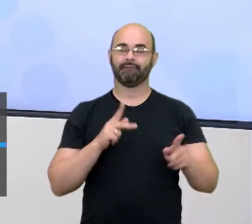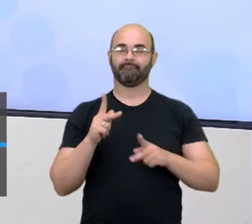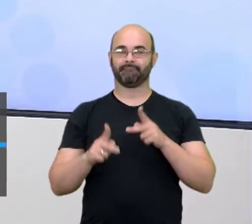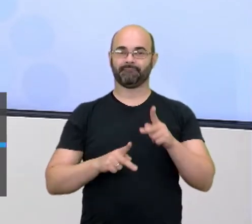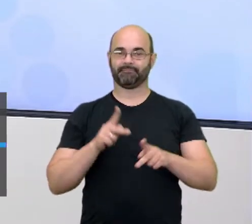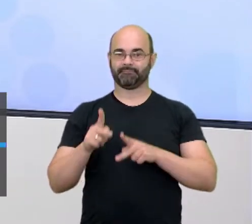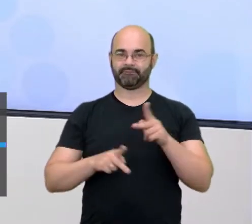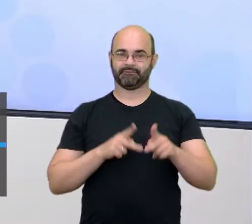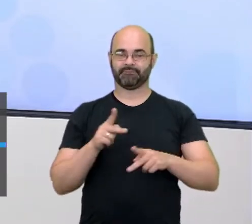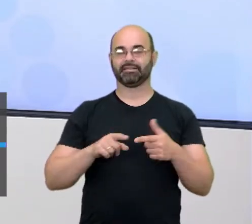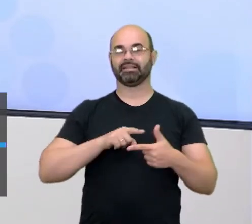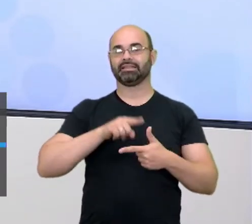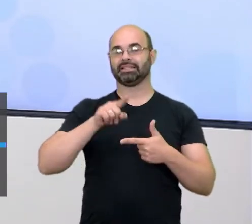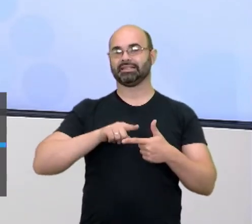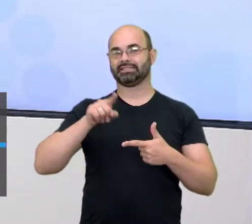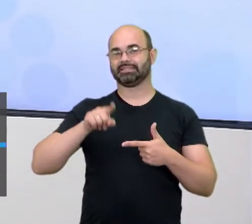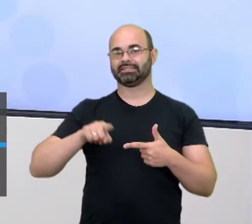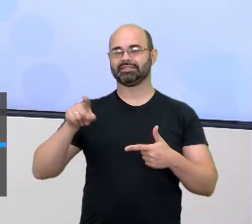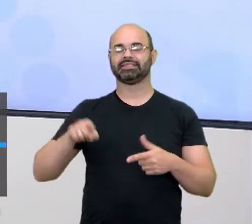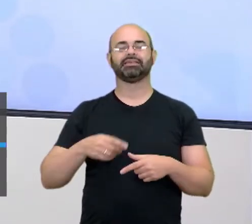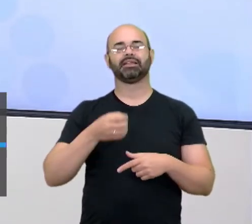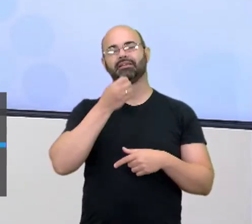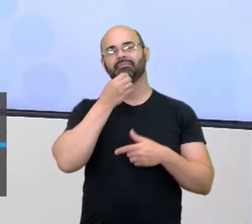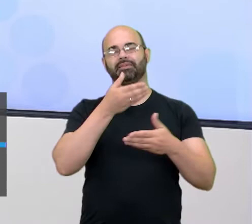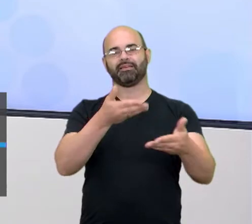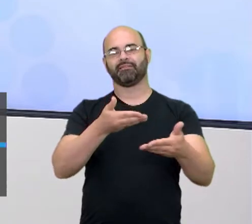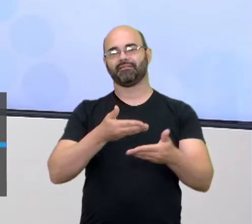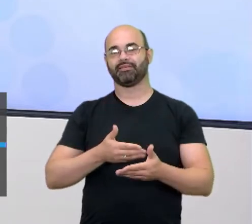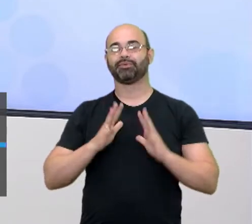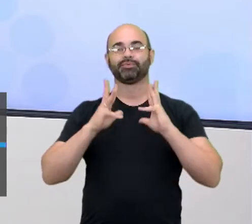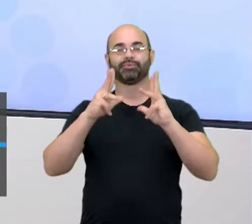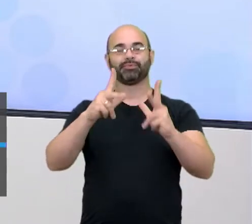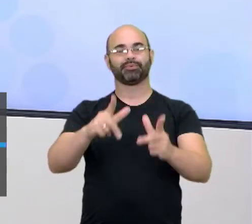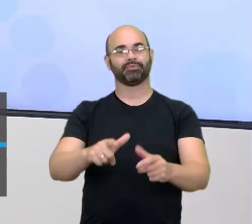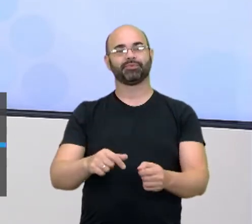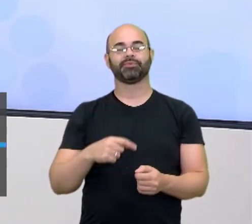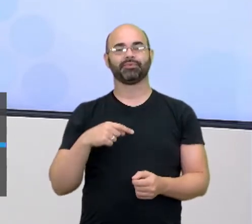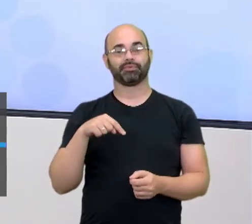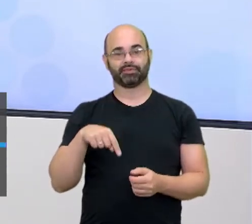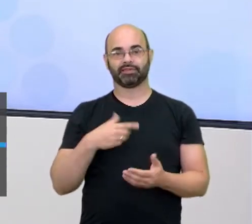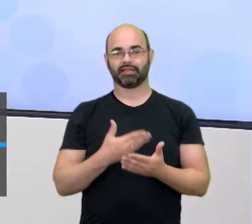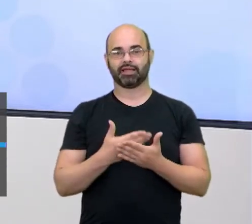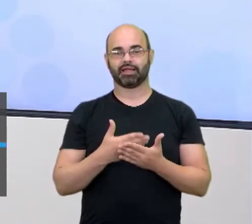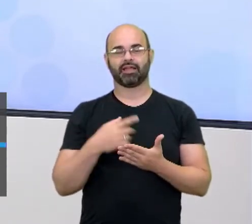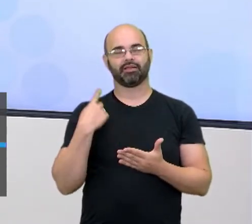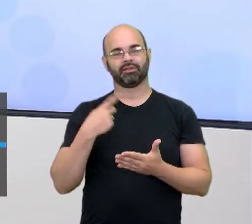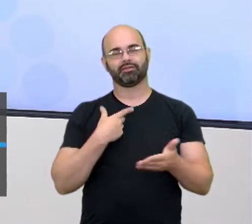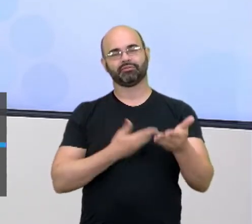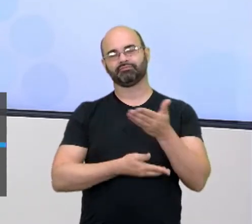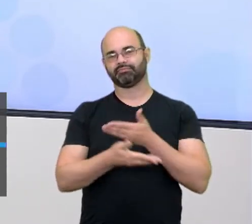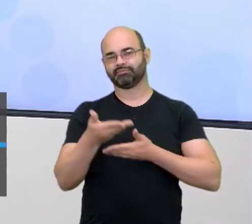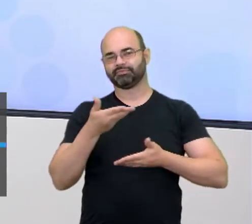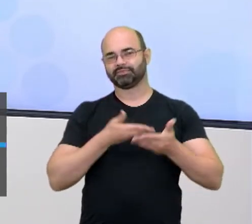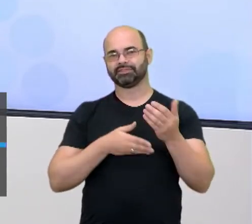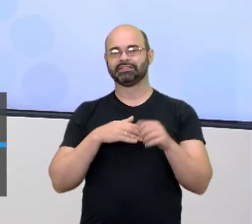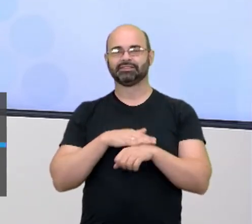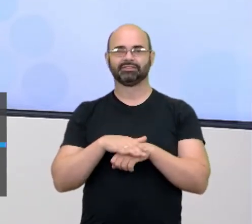índice. Sejam todos muito bem-vindos. Mais uma aula aqui para a gente trocar uma ideia, para a gente conversar sobre o